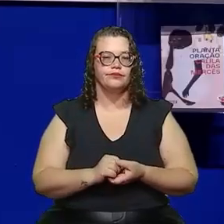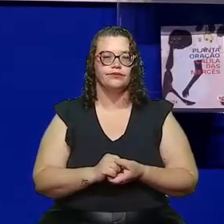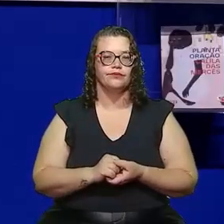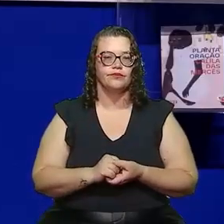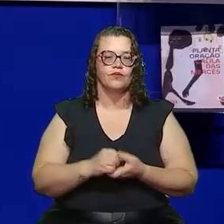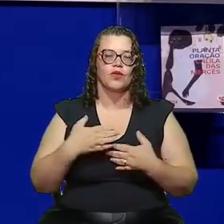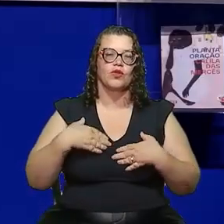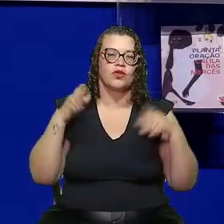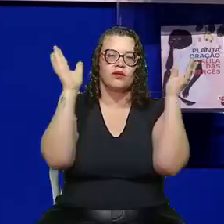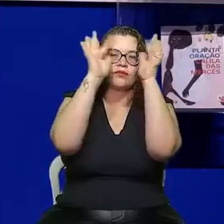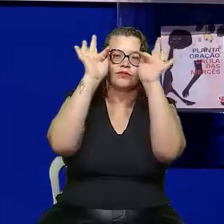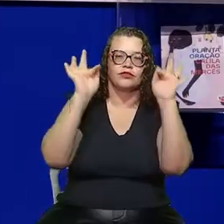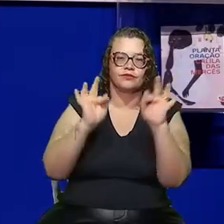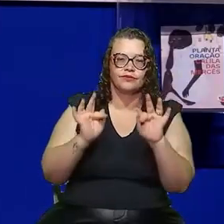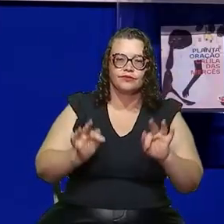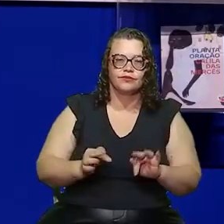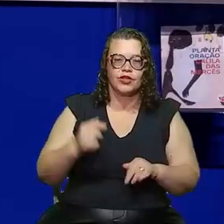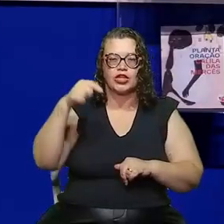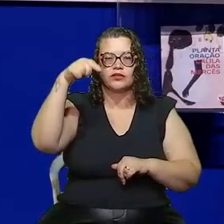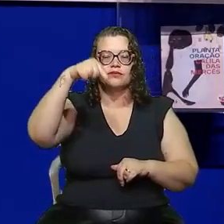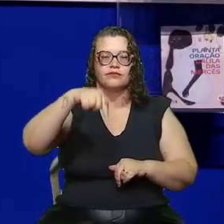Eu estou muito feliz de estar aqui.